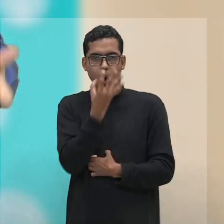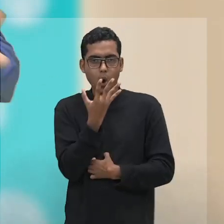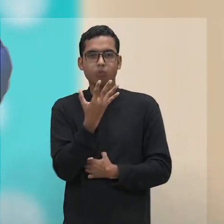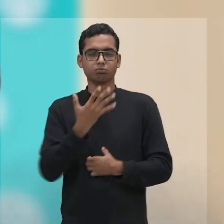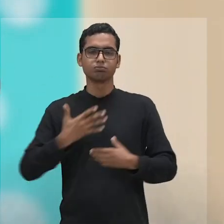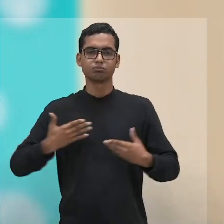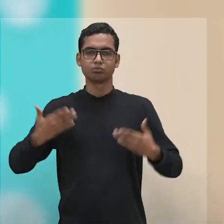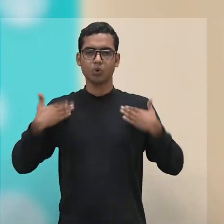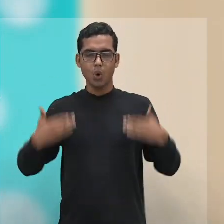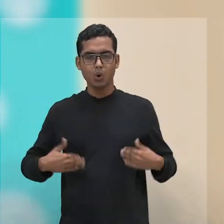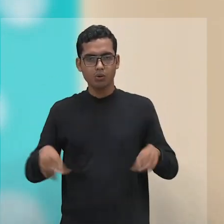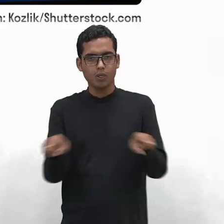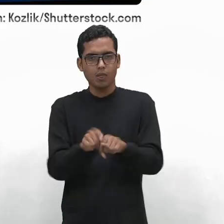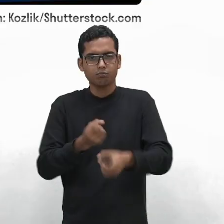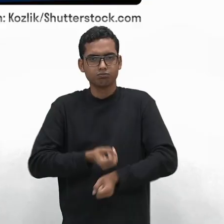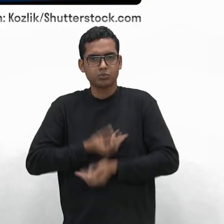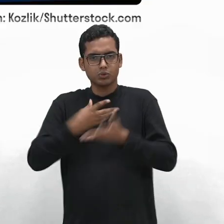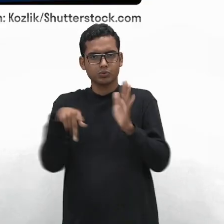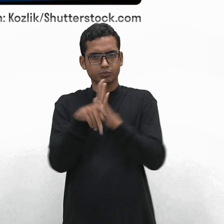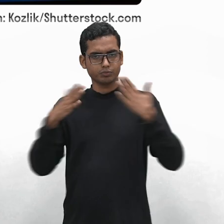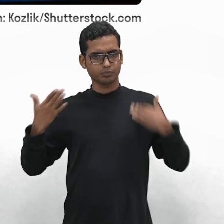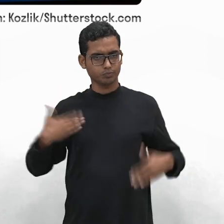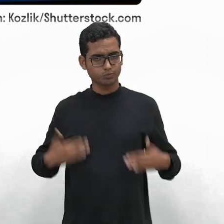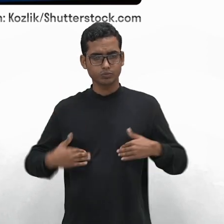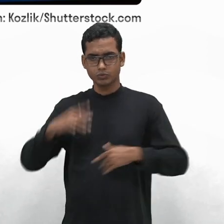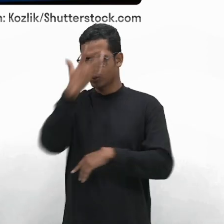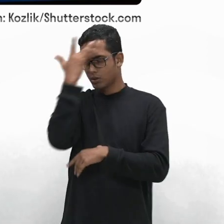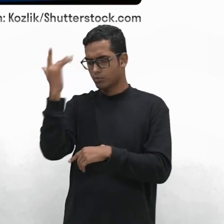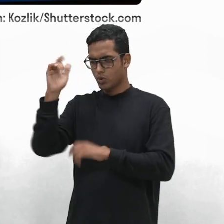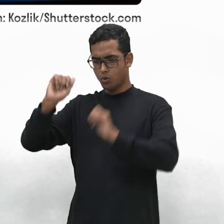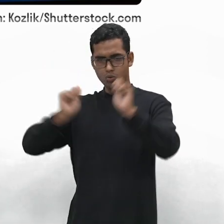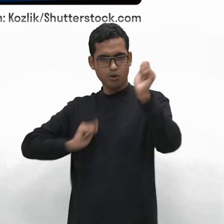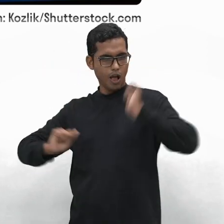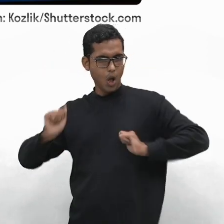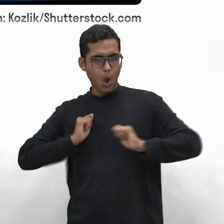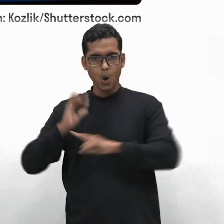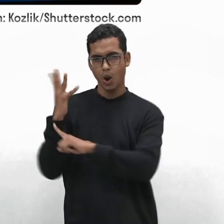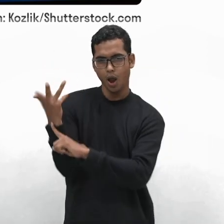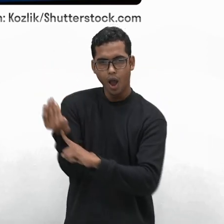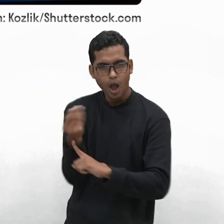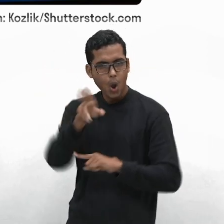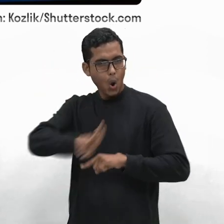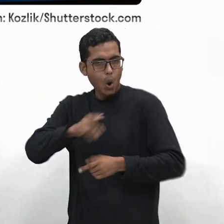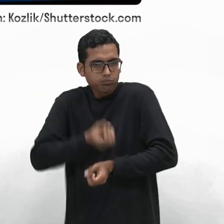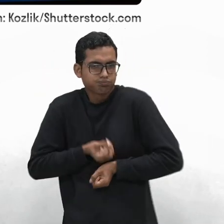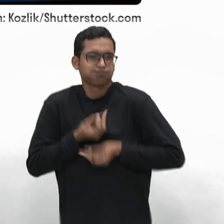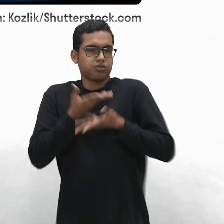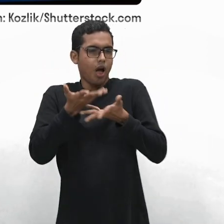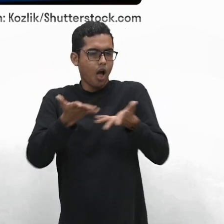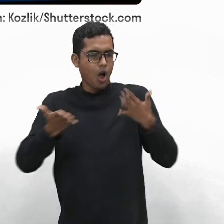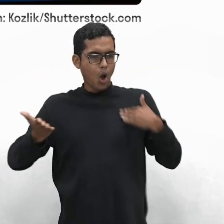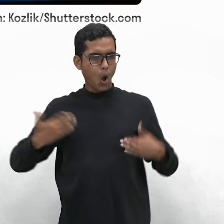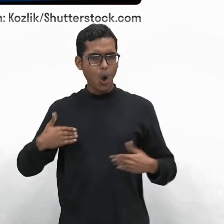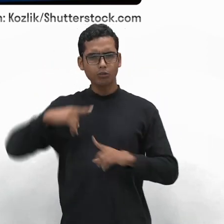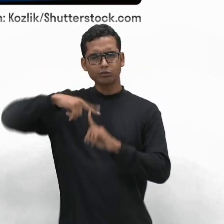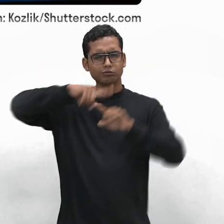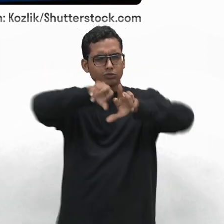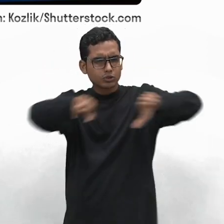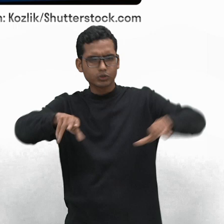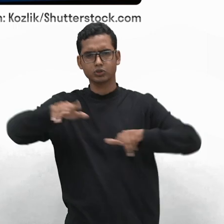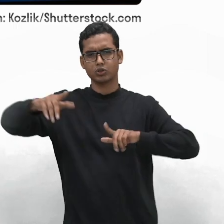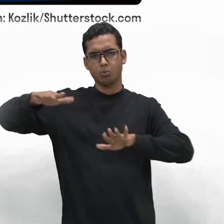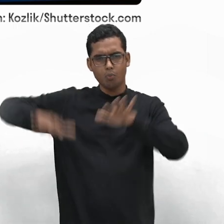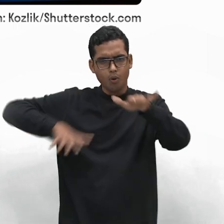que seria o quê? Os artistas utilizam seus corpos, né, como meio de expressão artística com diferentes formas de